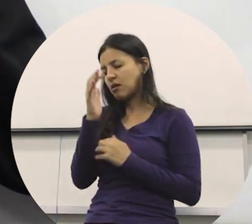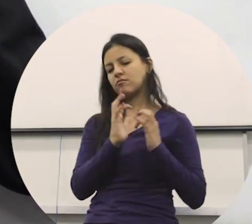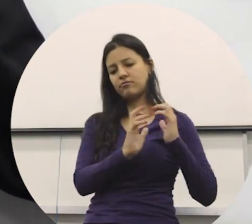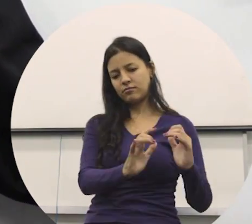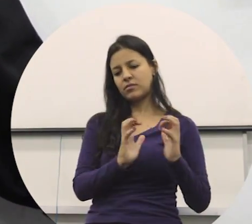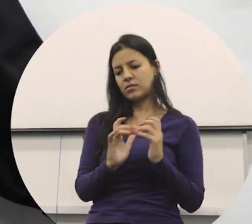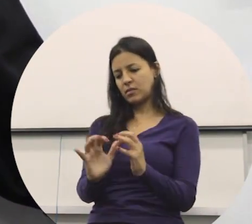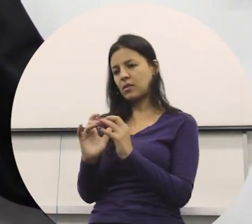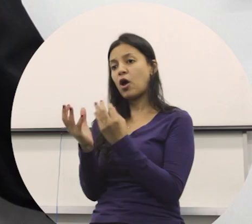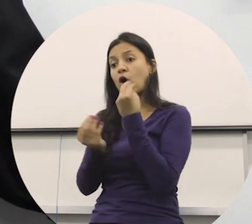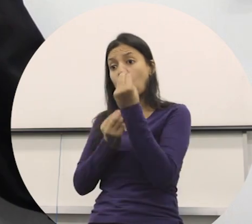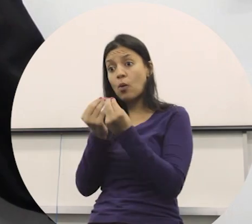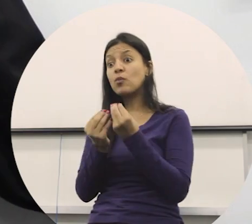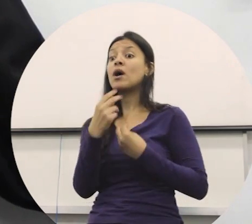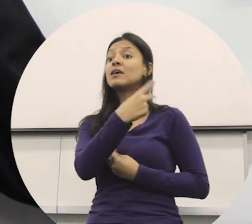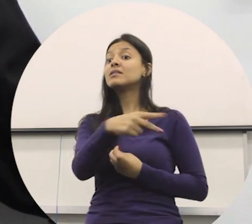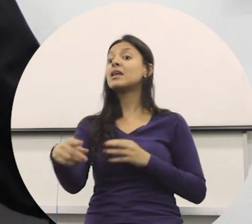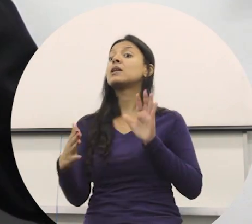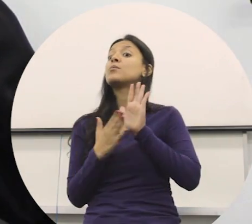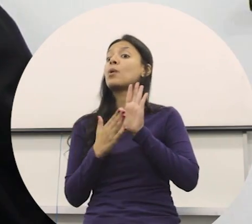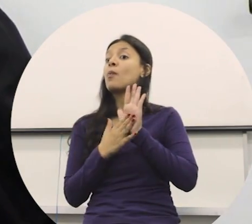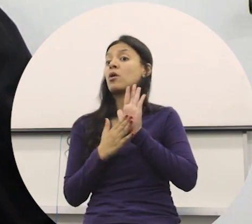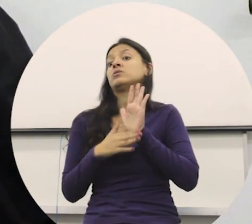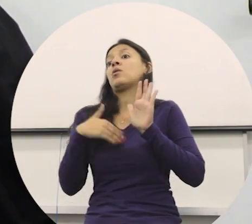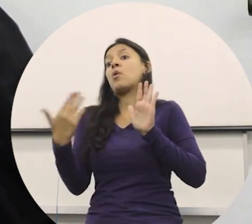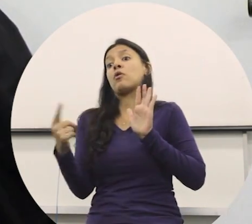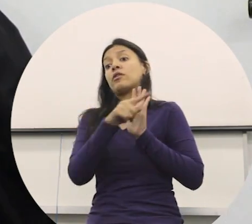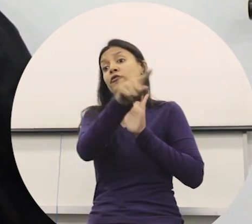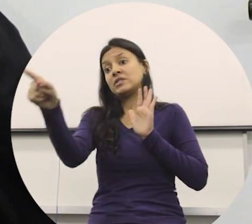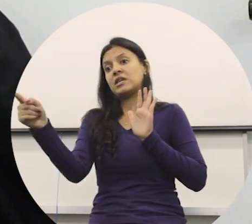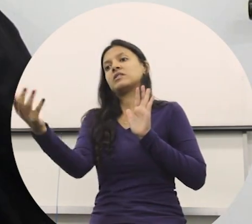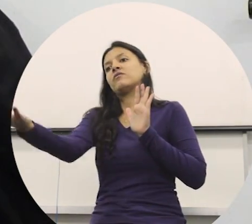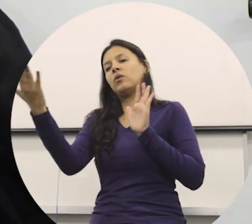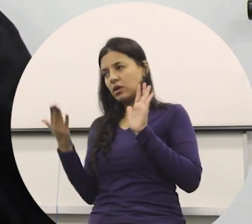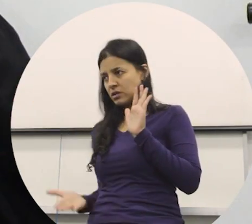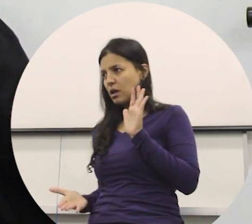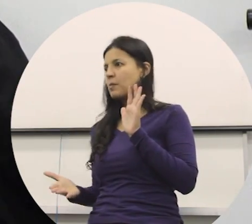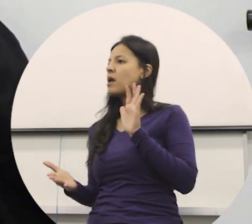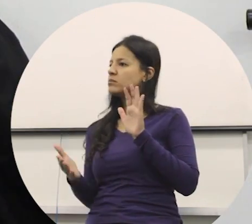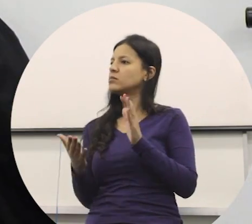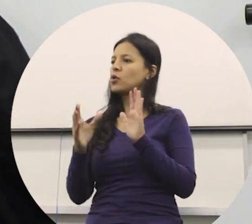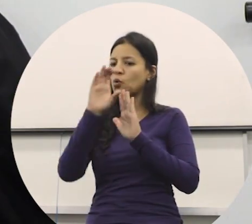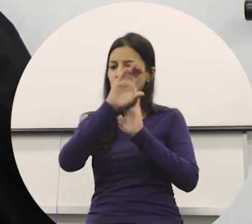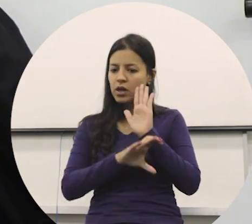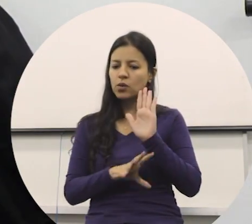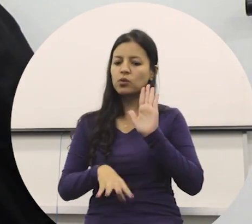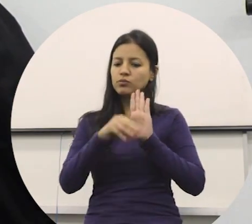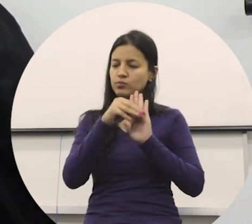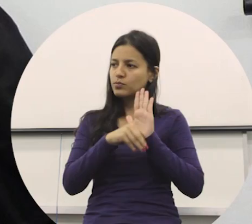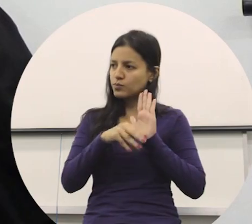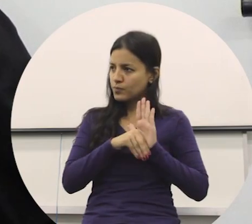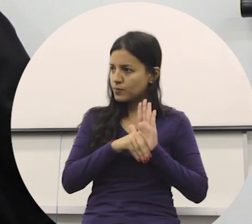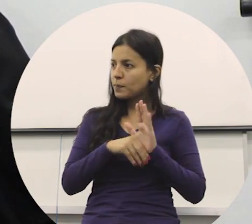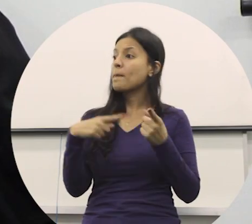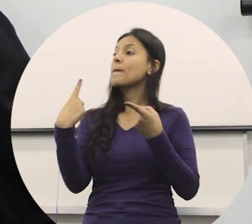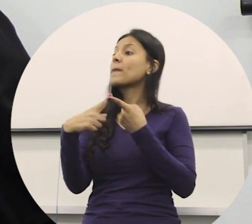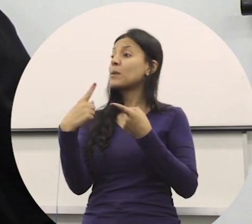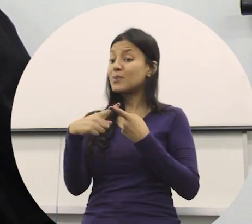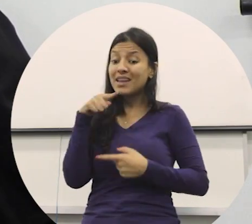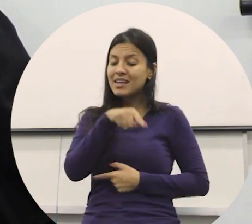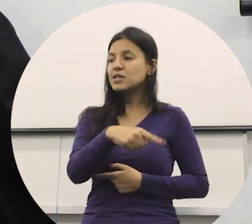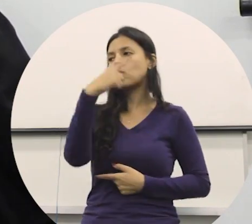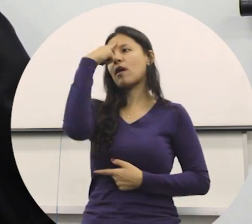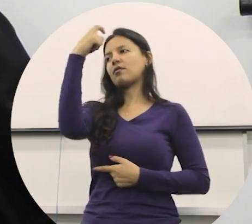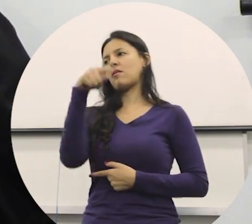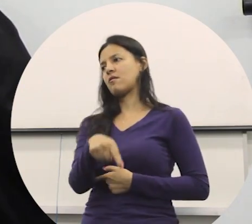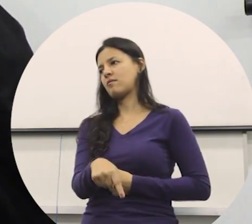processamentos, quais vão ser as propostas que vocês vão trazer para a formação do currículo. Porque é essa que é a ideia, vocês